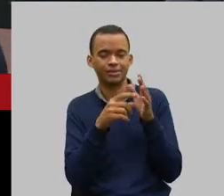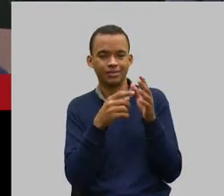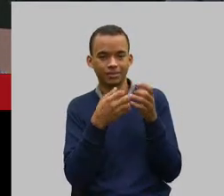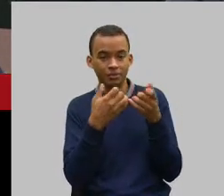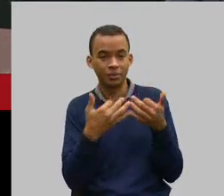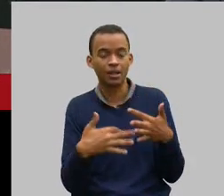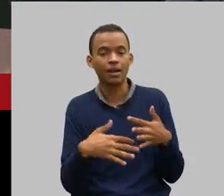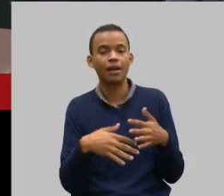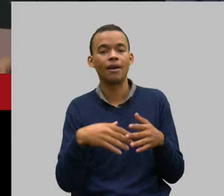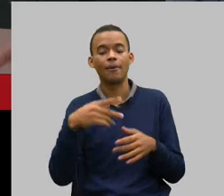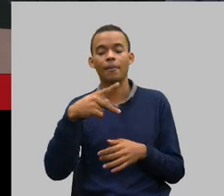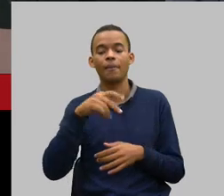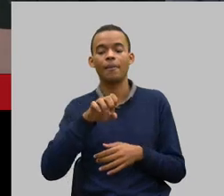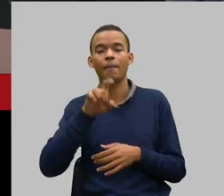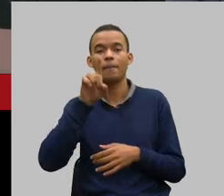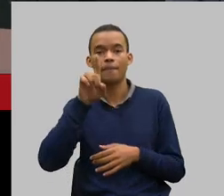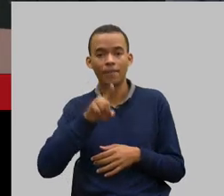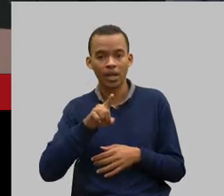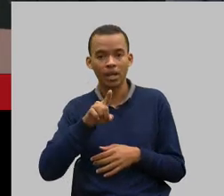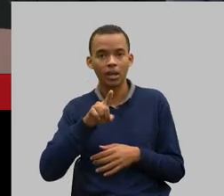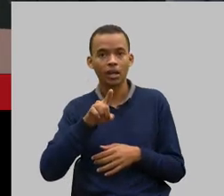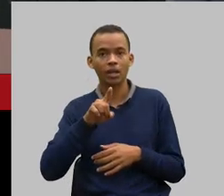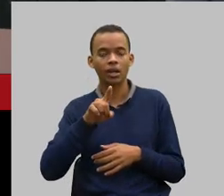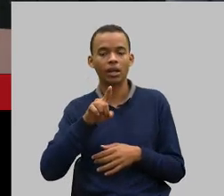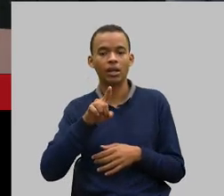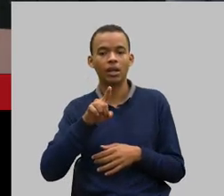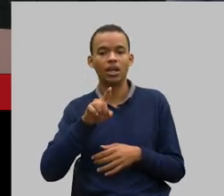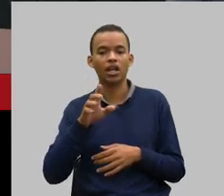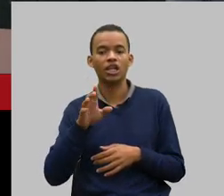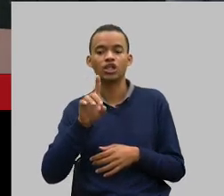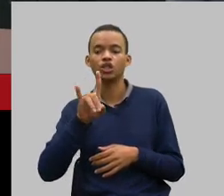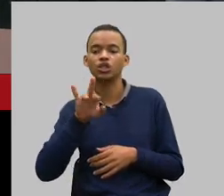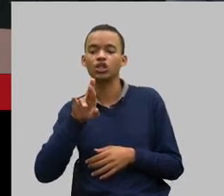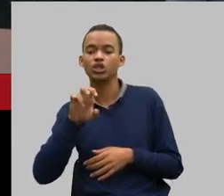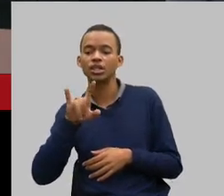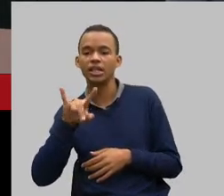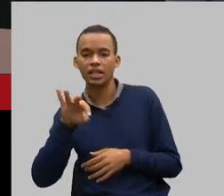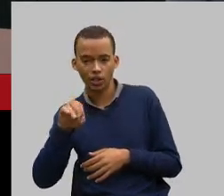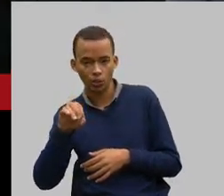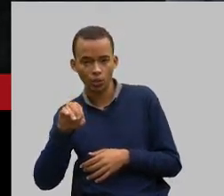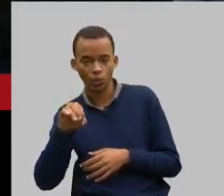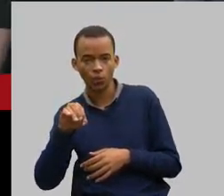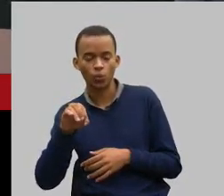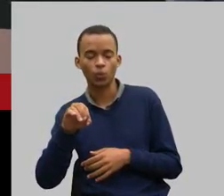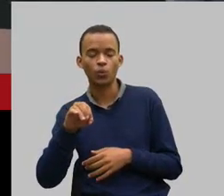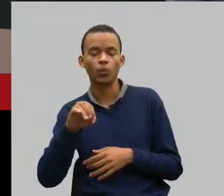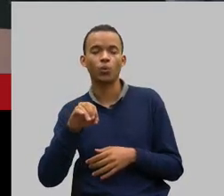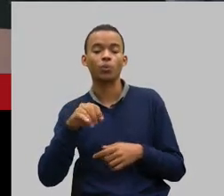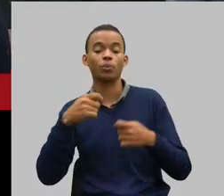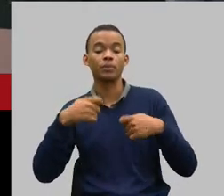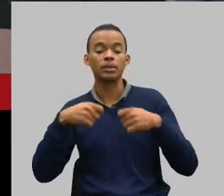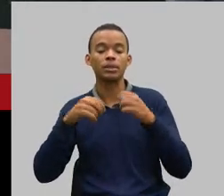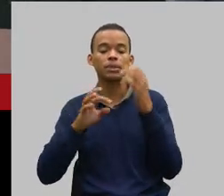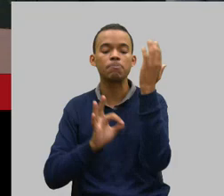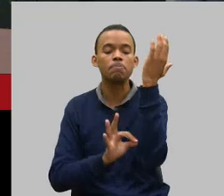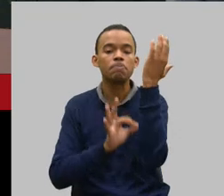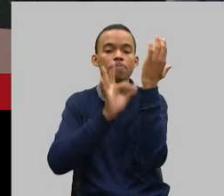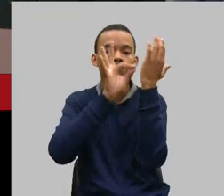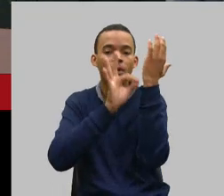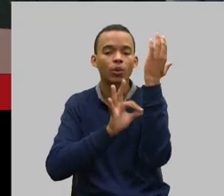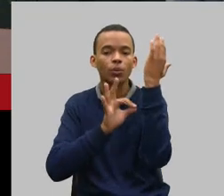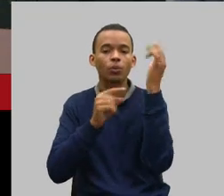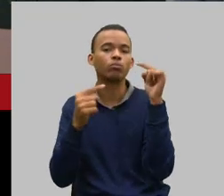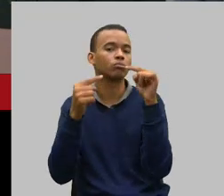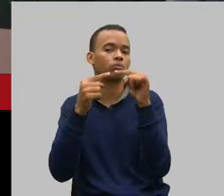ter a altura adequada que que essa Norma passa de orientação para quem quer empreender em laticínio nada